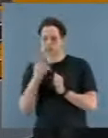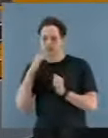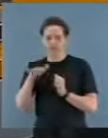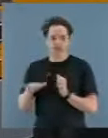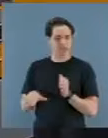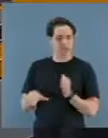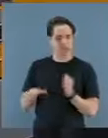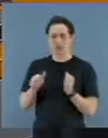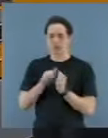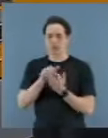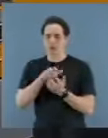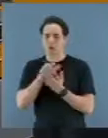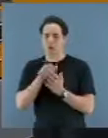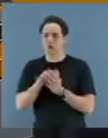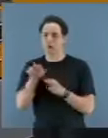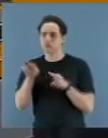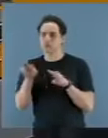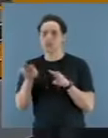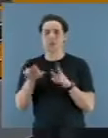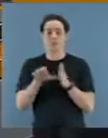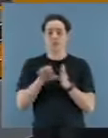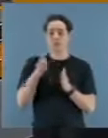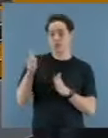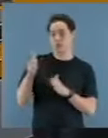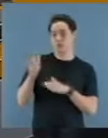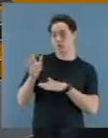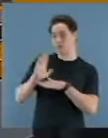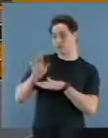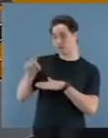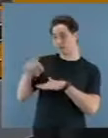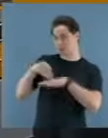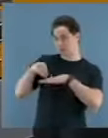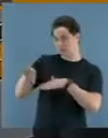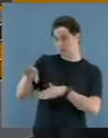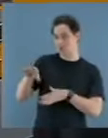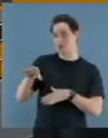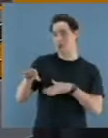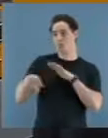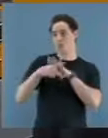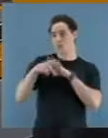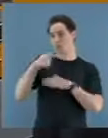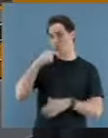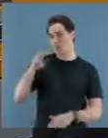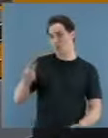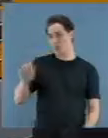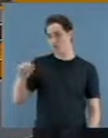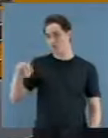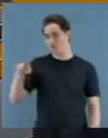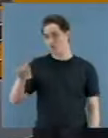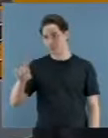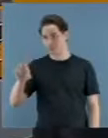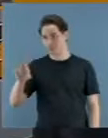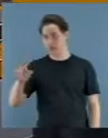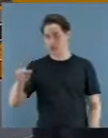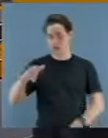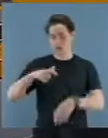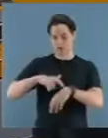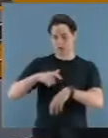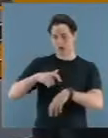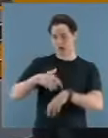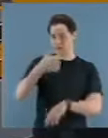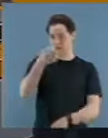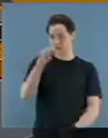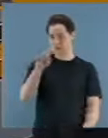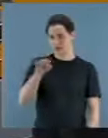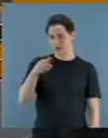criancinhas. O primeiro vídeo que o senhor mandou para o senhor Delay, que é o senhor Vanderlei, dono da Cedro, é 16h46. O vídeo